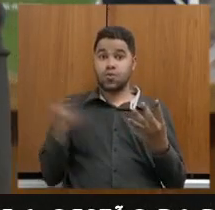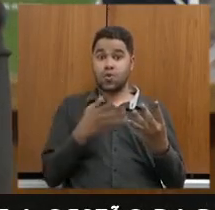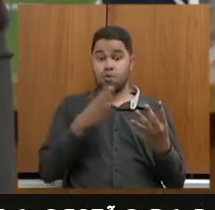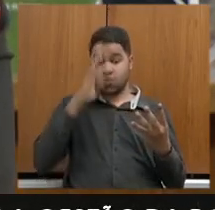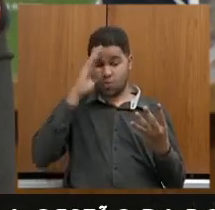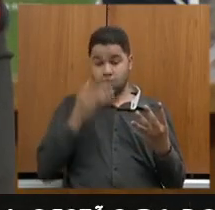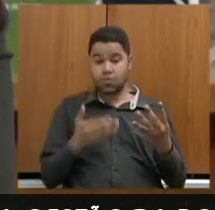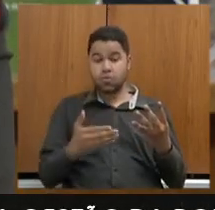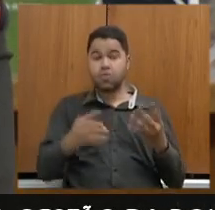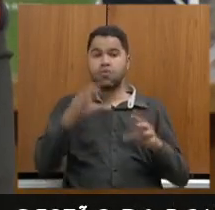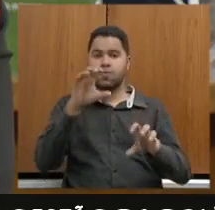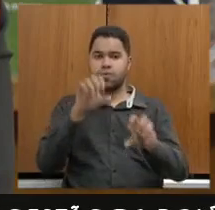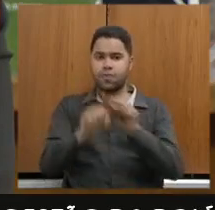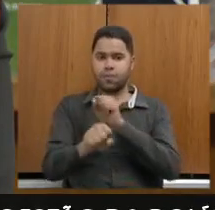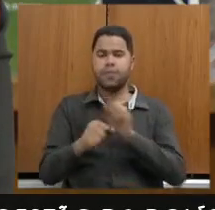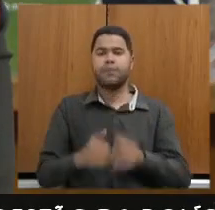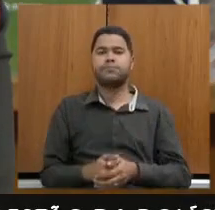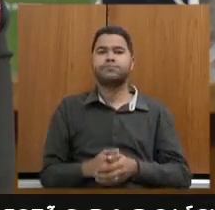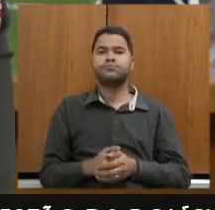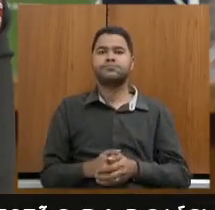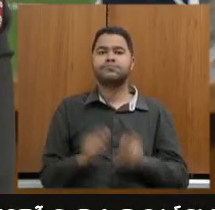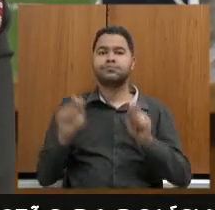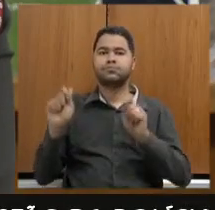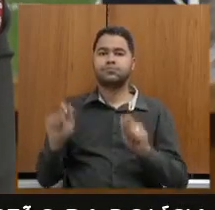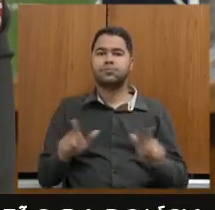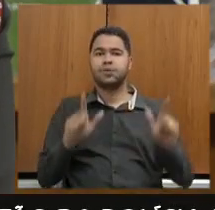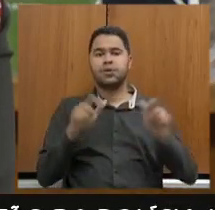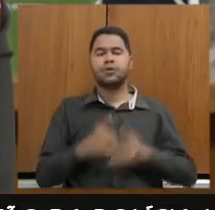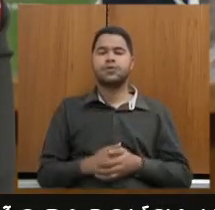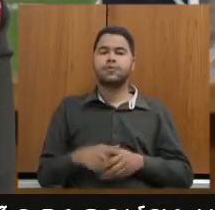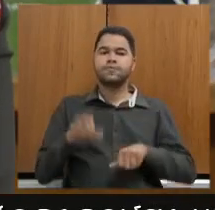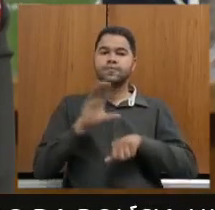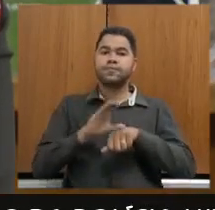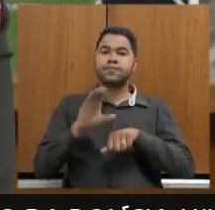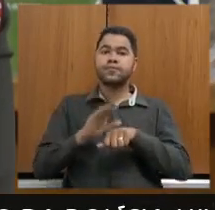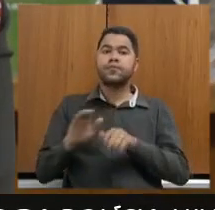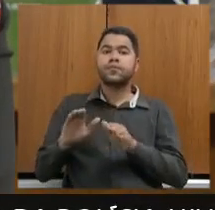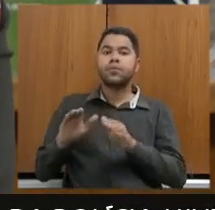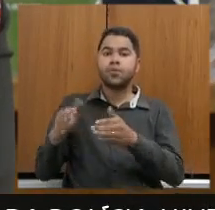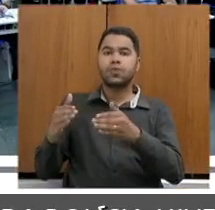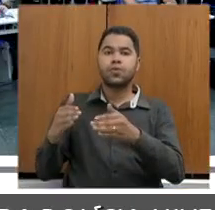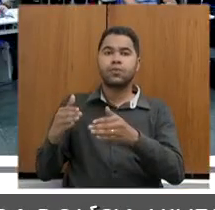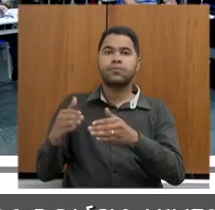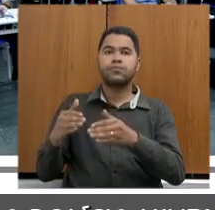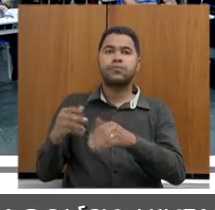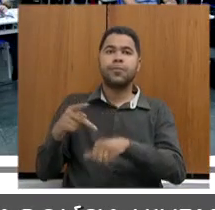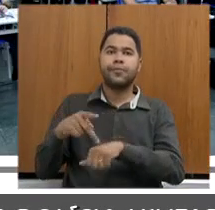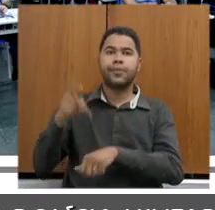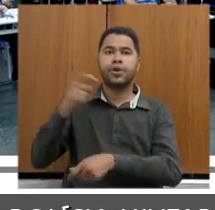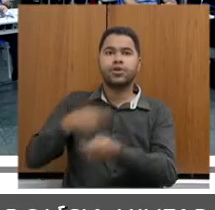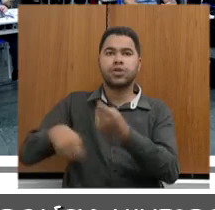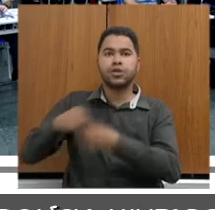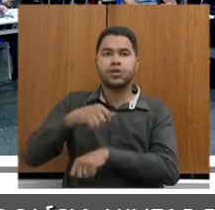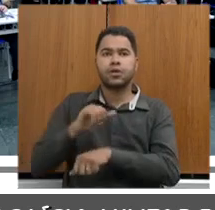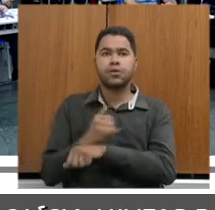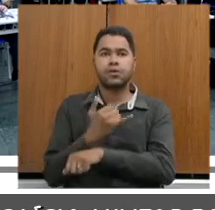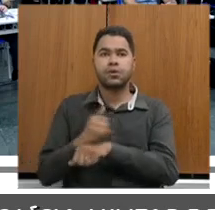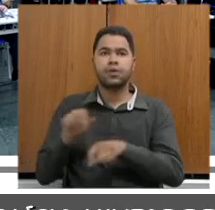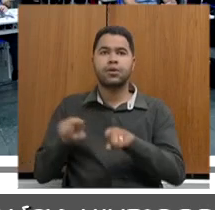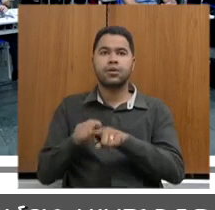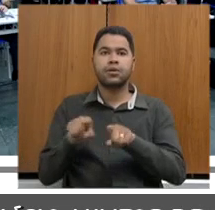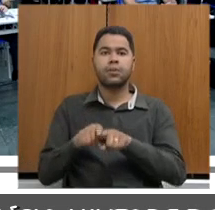vão se formar no final deste ano próximo cursos de especialização curso de Gestão estratégia e